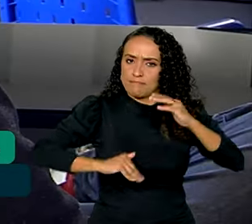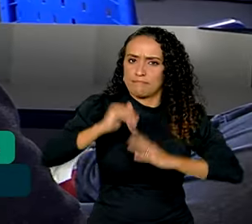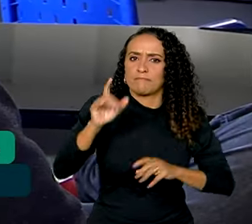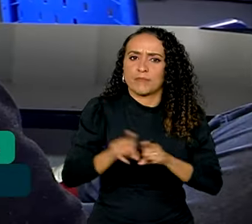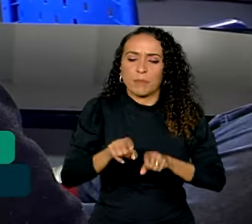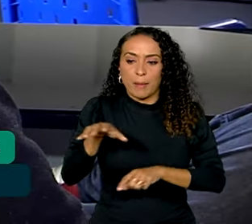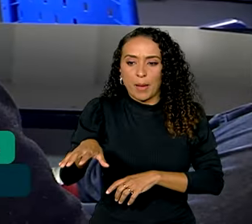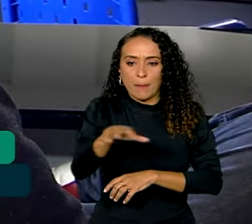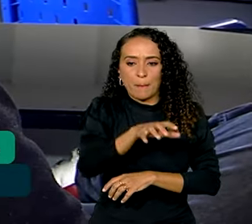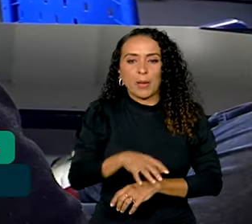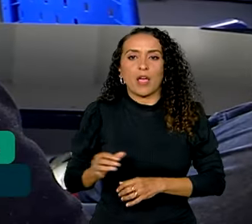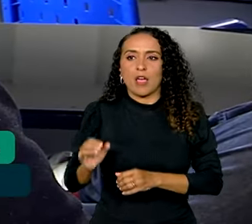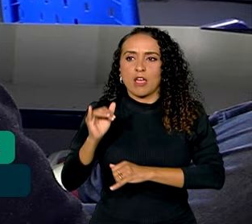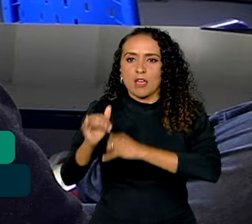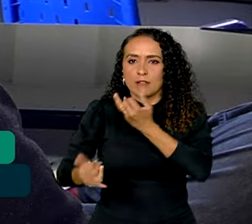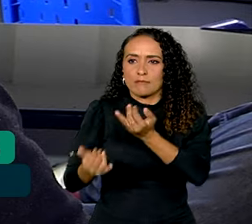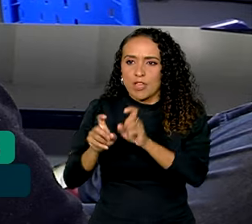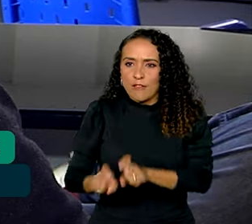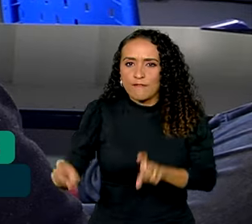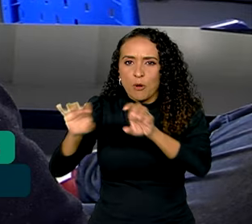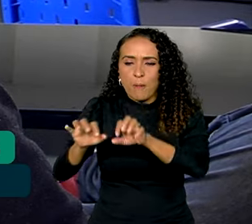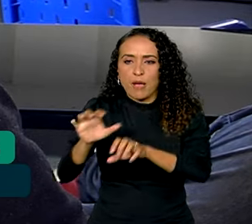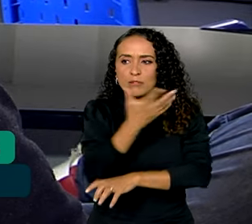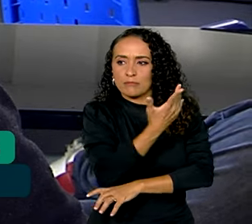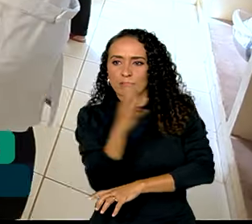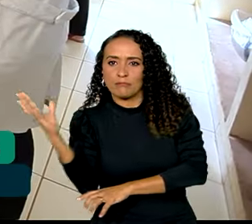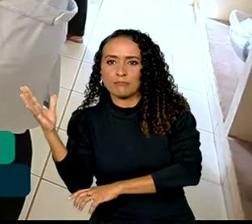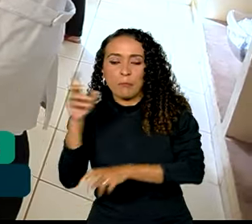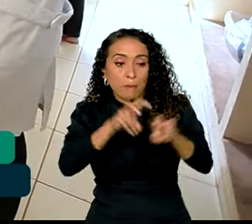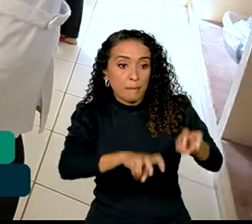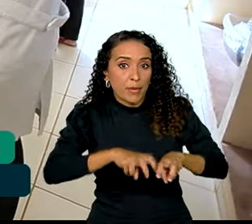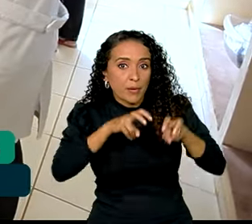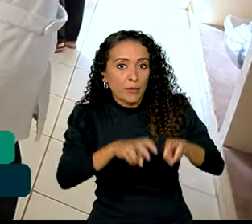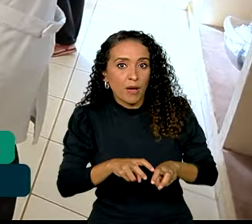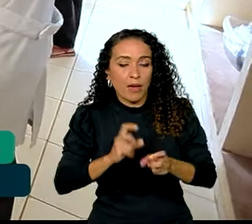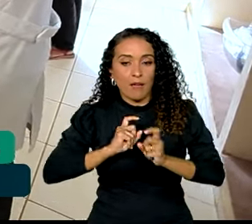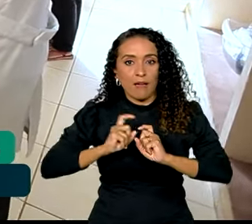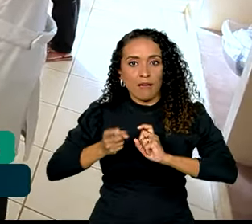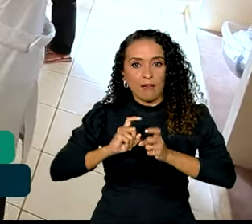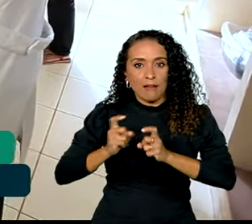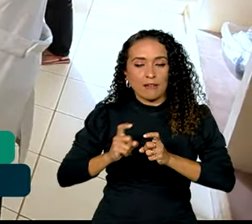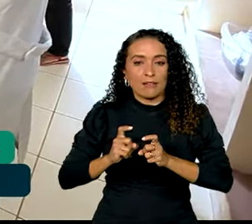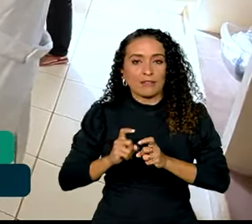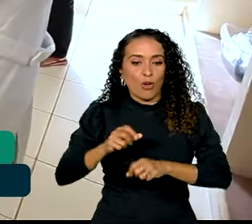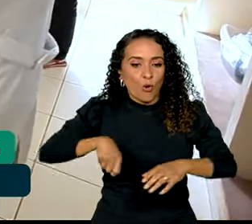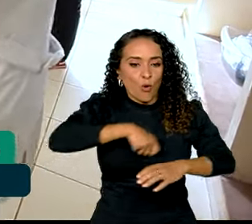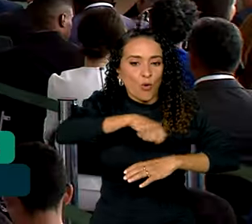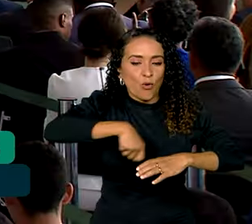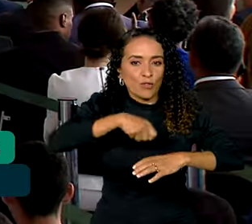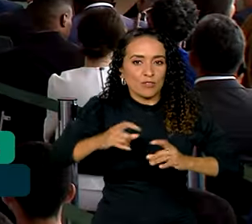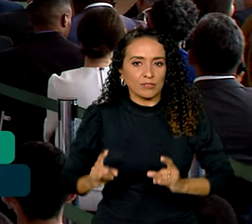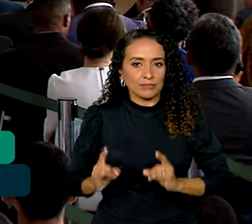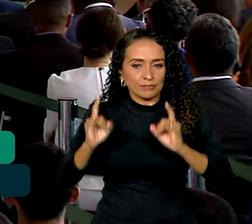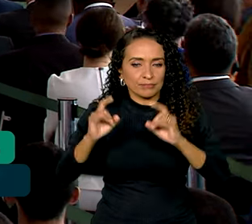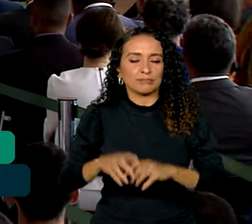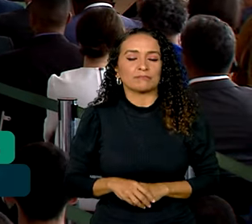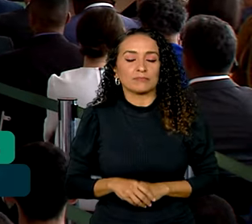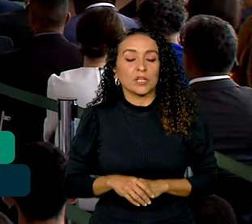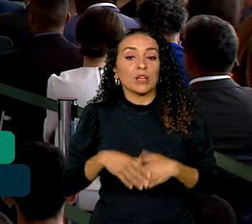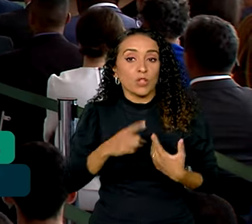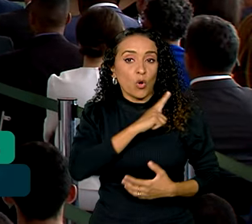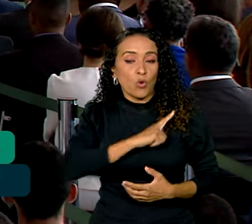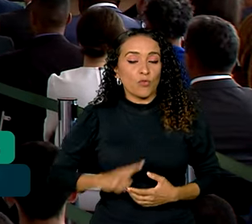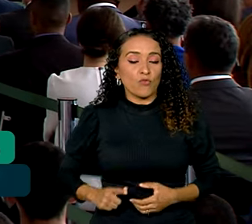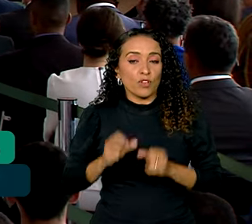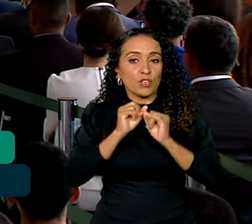em áreas como informática, meio ambiente, agropecuária, administração, cozinha e hospedagem. Segundo o governo,